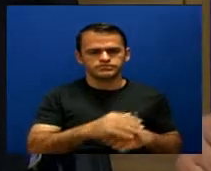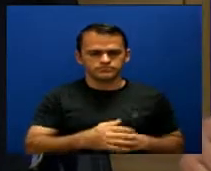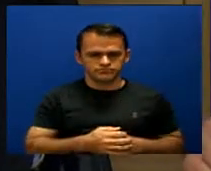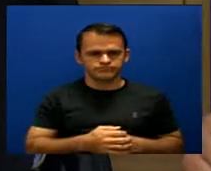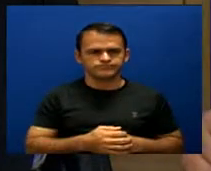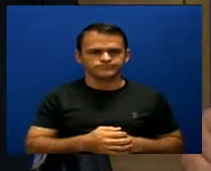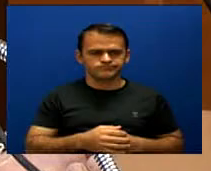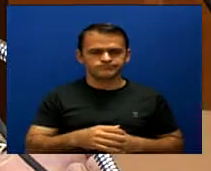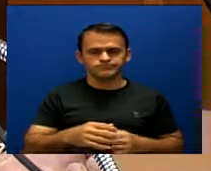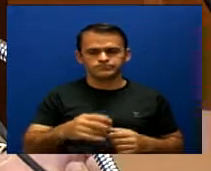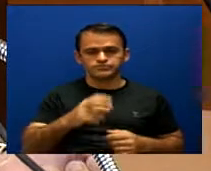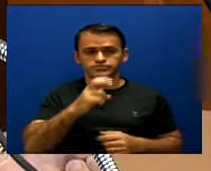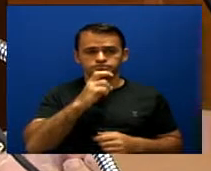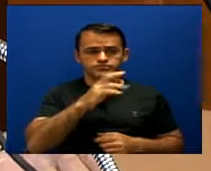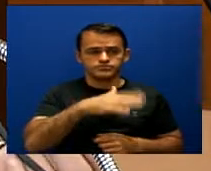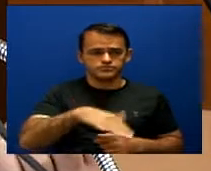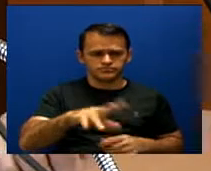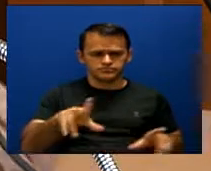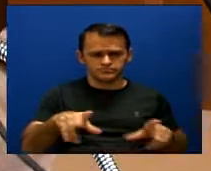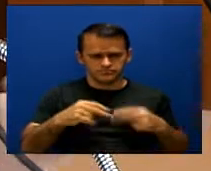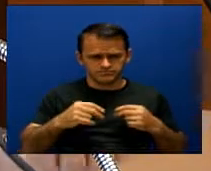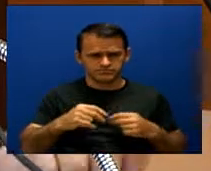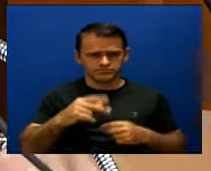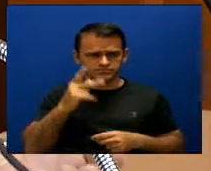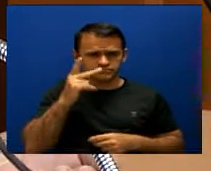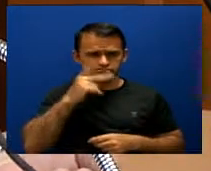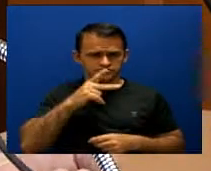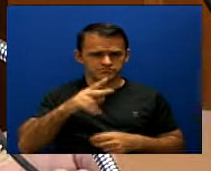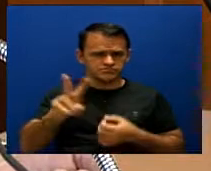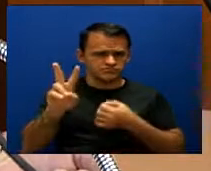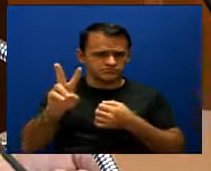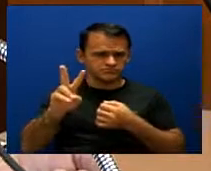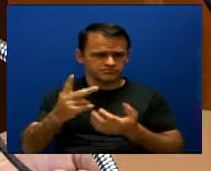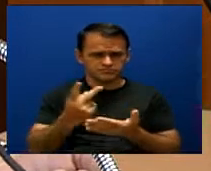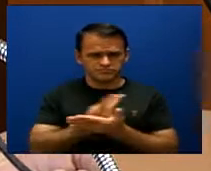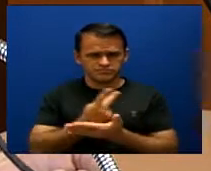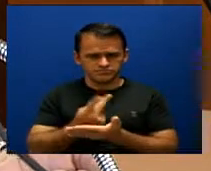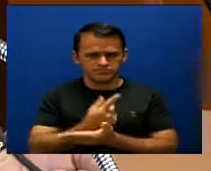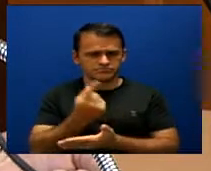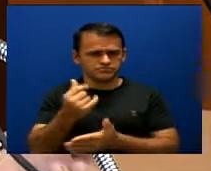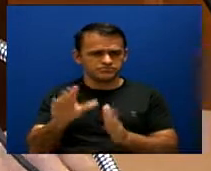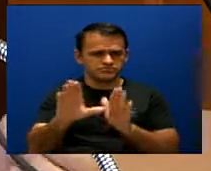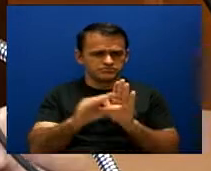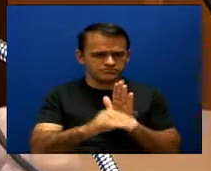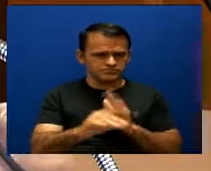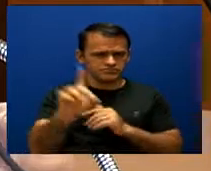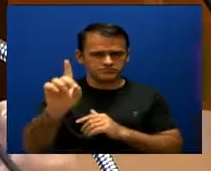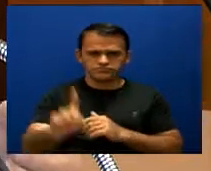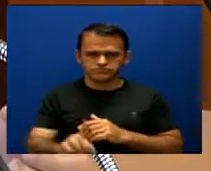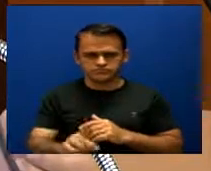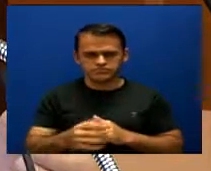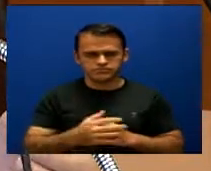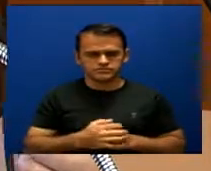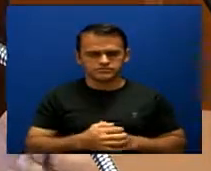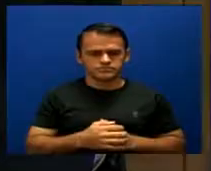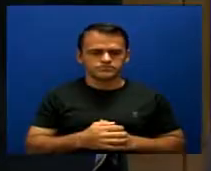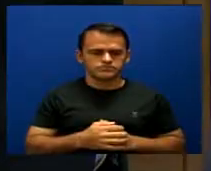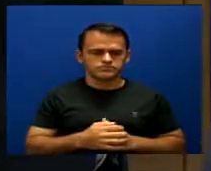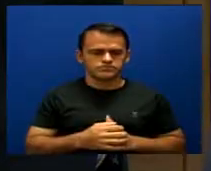merece isso dos nossos políticos, e muito menos dos dirigentes que pegaram a Santa Casa.